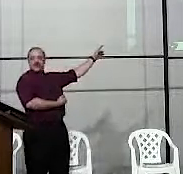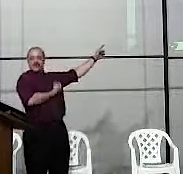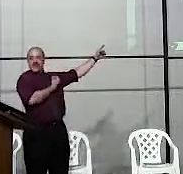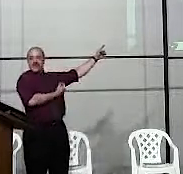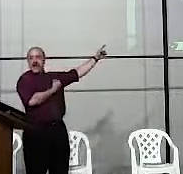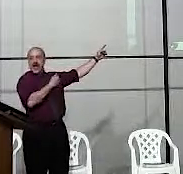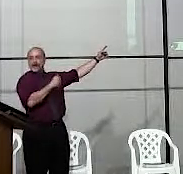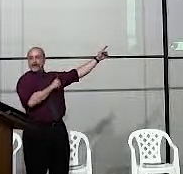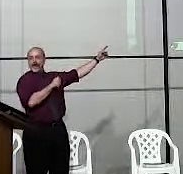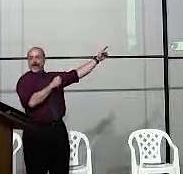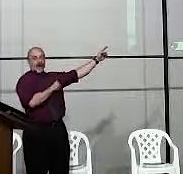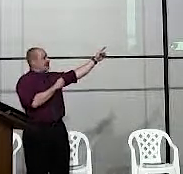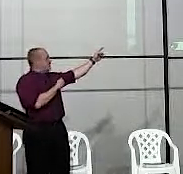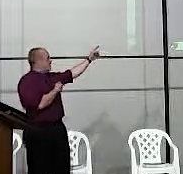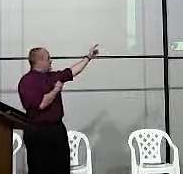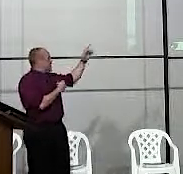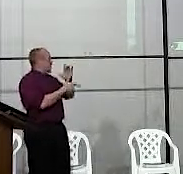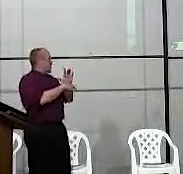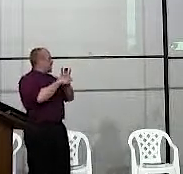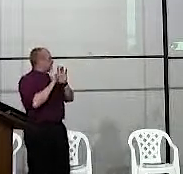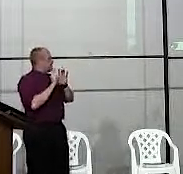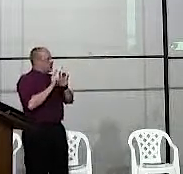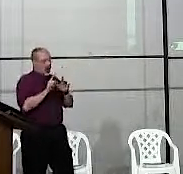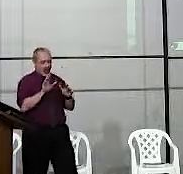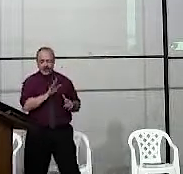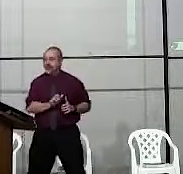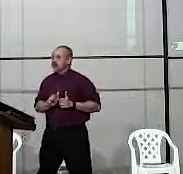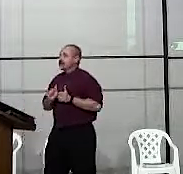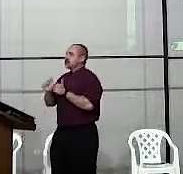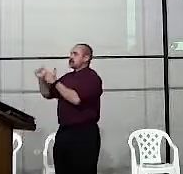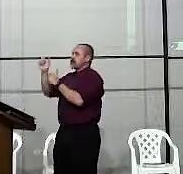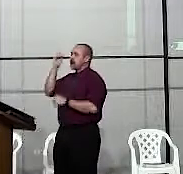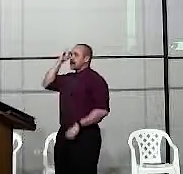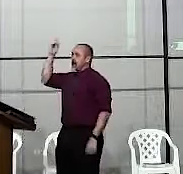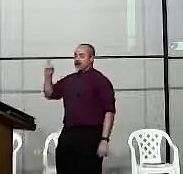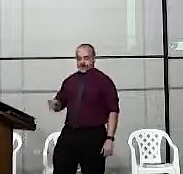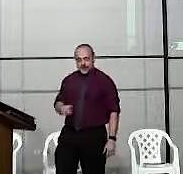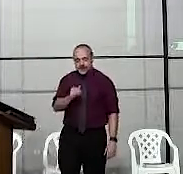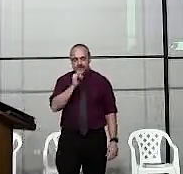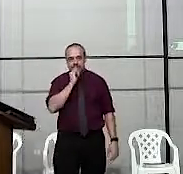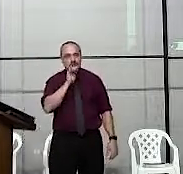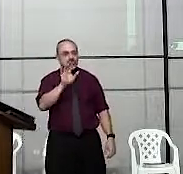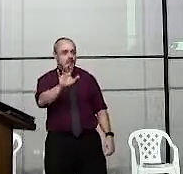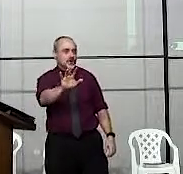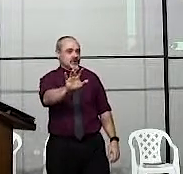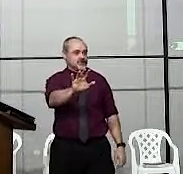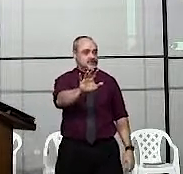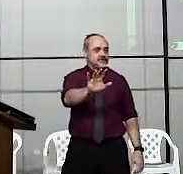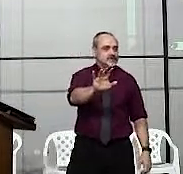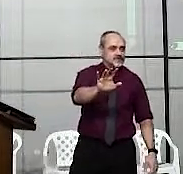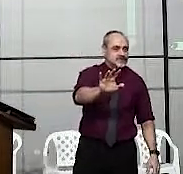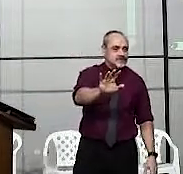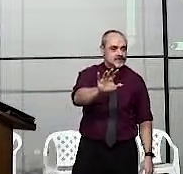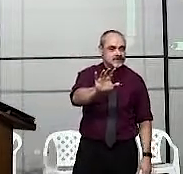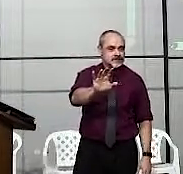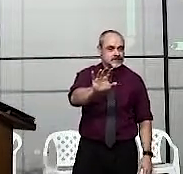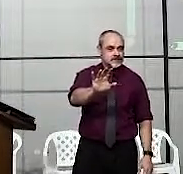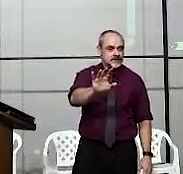sua vida pecaminosa anterior e seguir a Deus. Vamos supor.